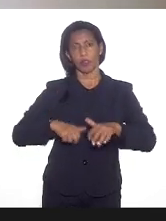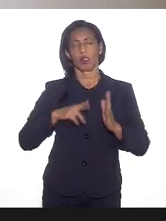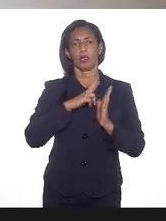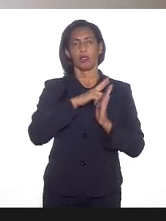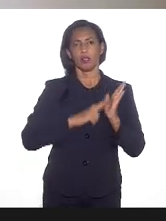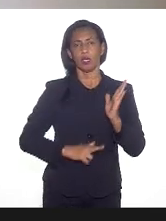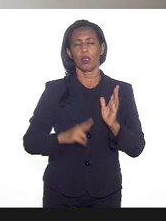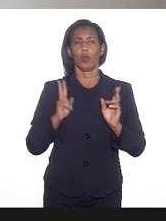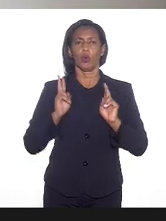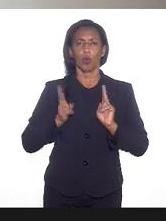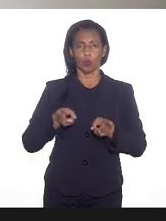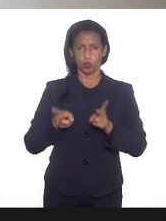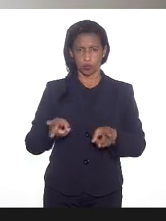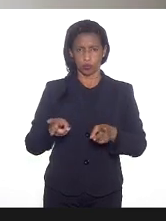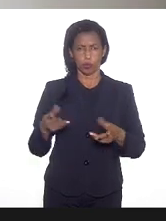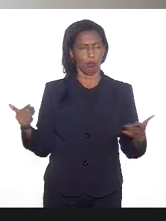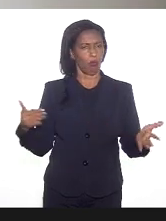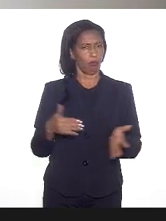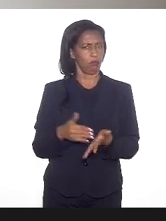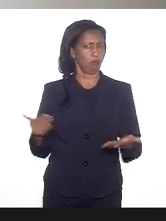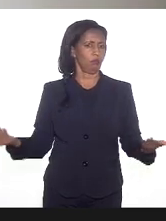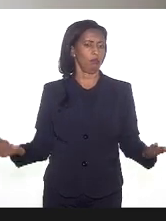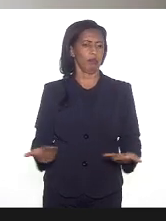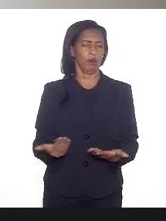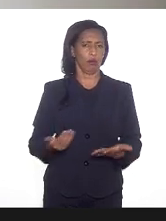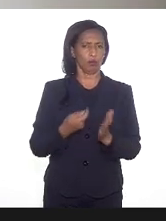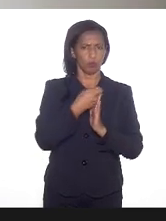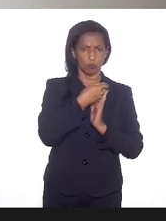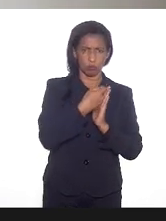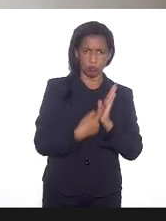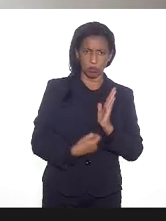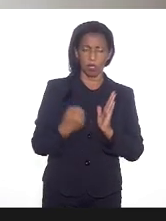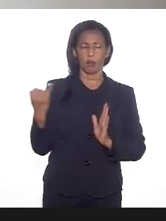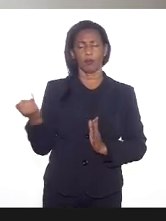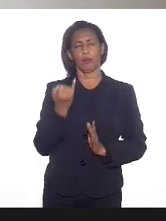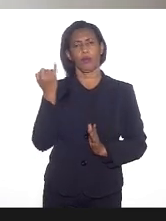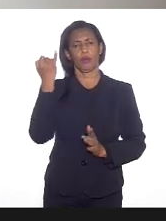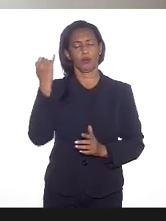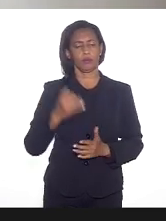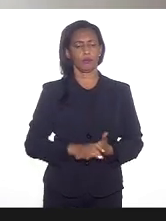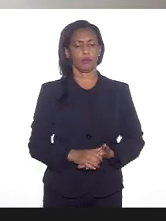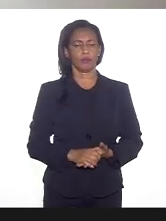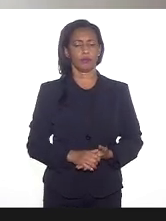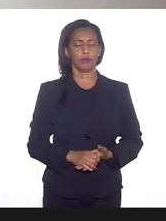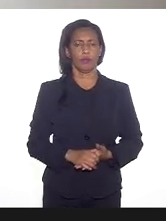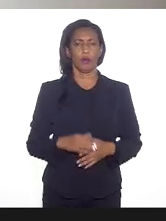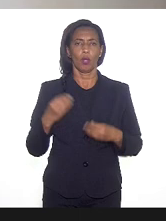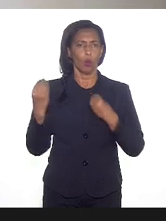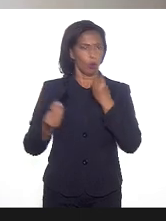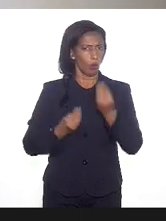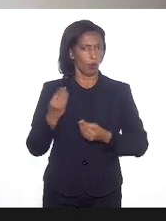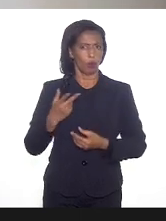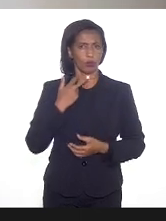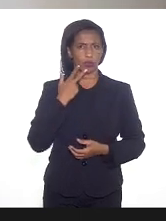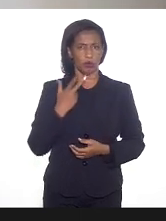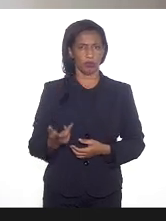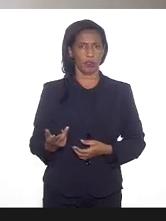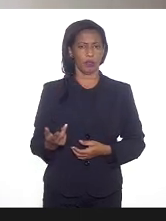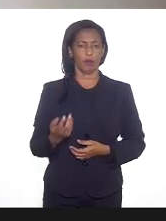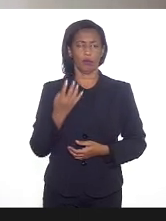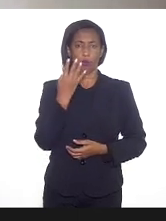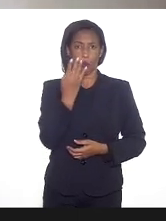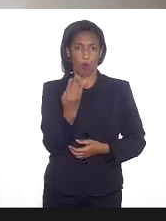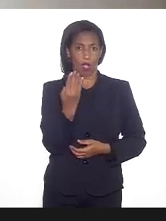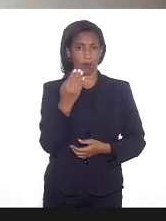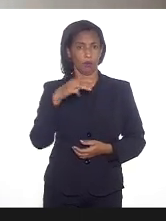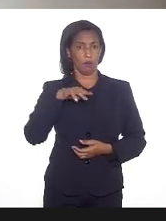continuam vigentes de forma muito importante, né? Como eu já citei aqui, no ano passado foram